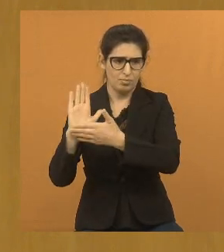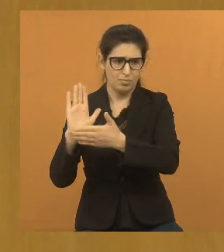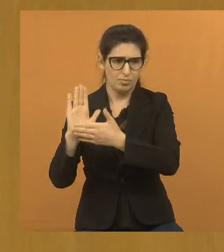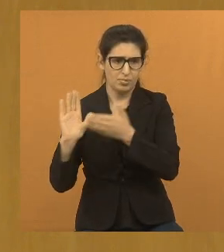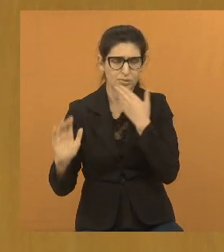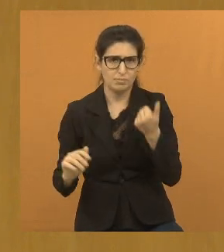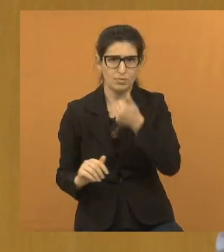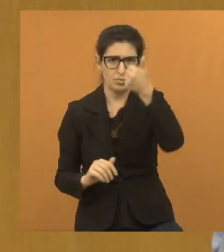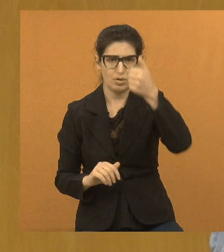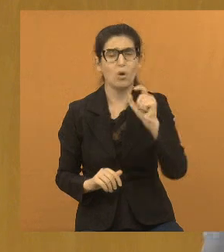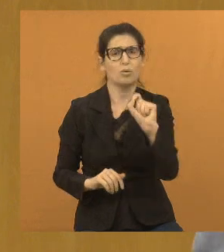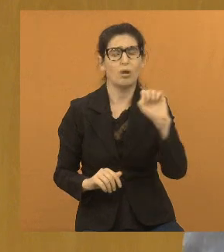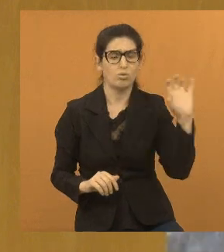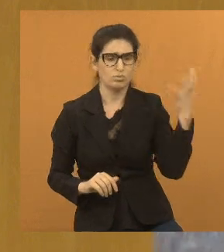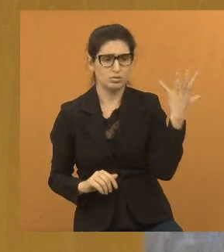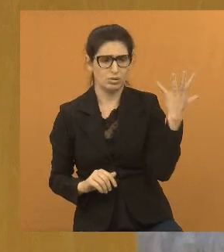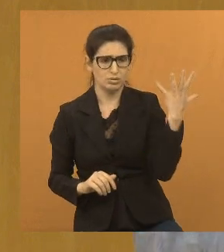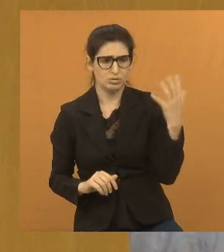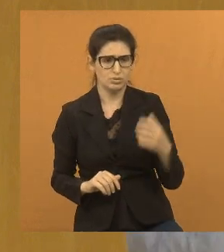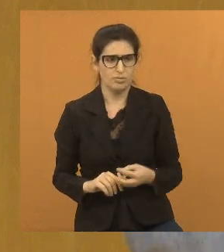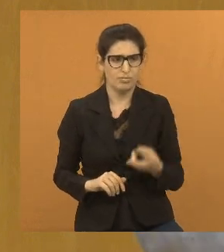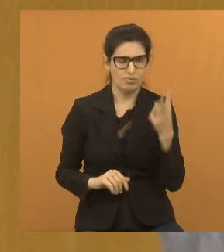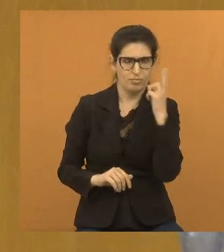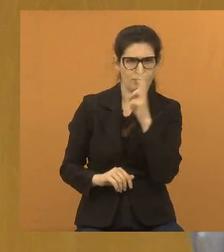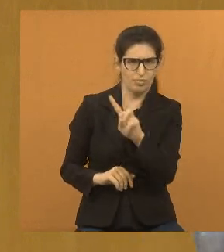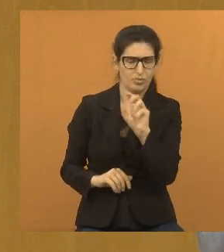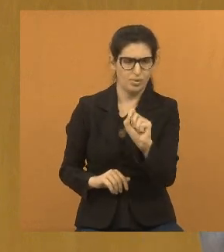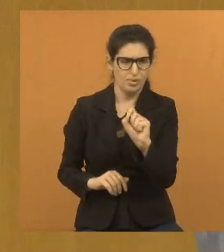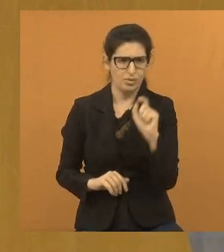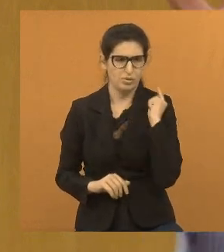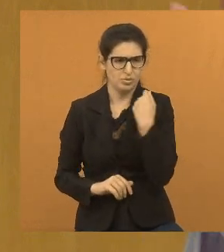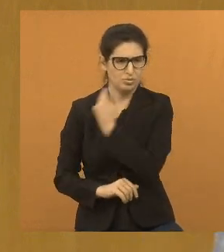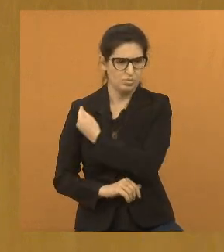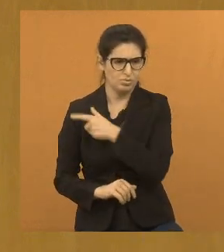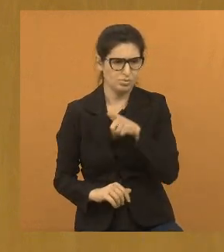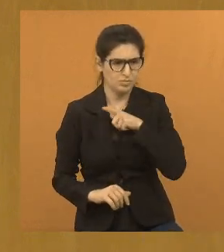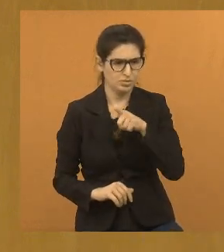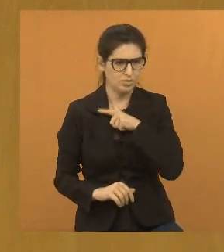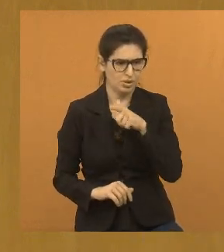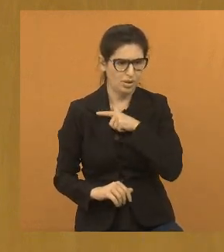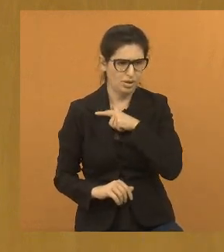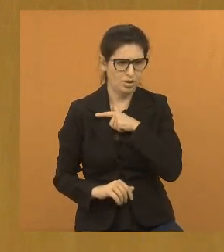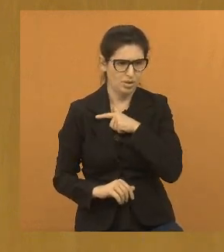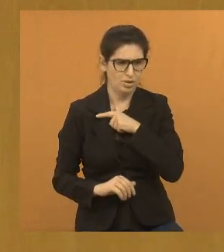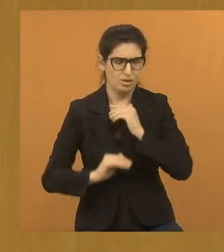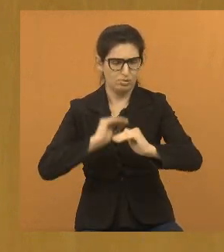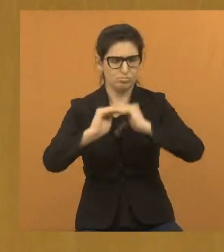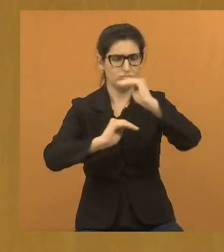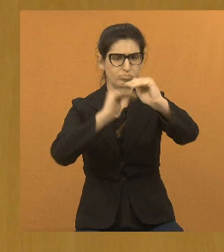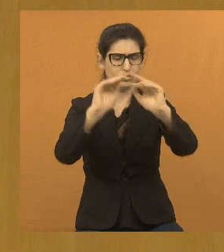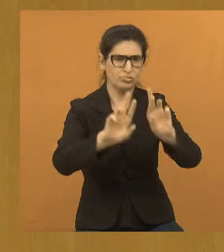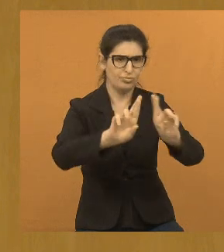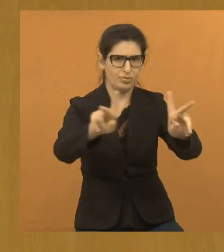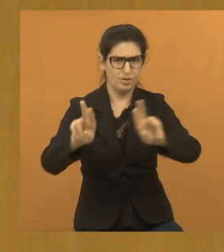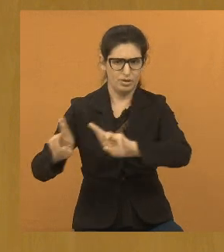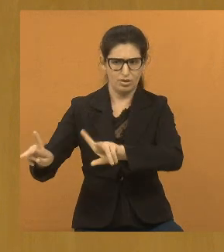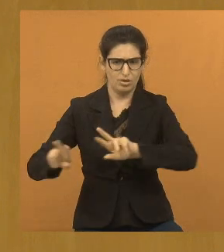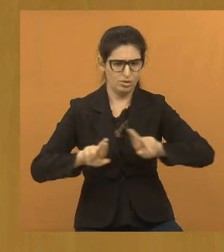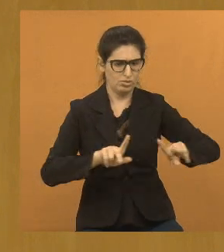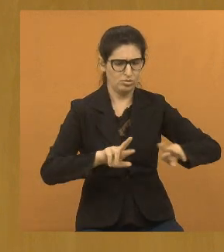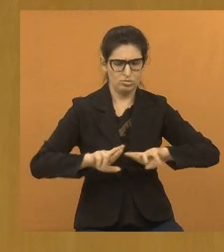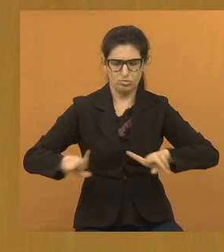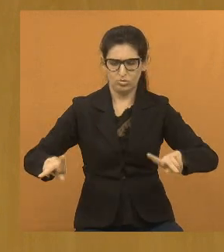que acontece? Vocês viram aí que nós temos várias vertentes de crescimento. Então, nós temos que